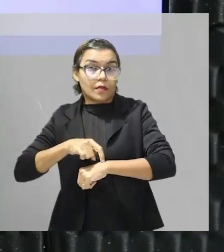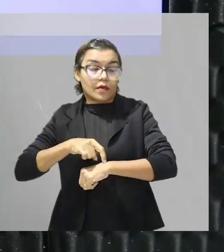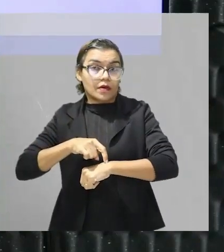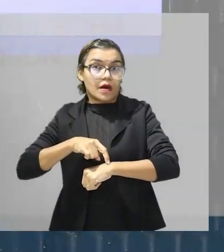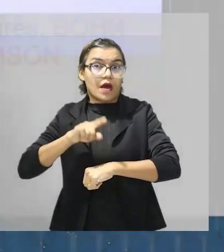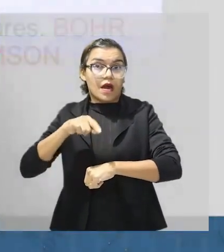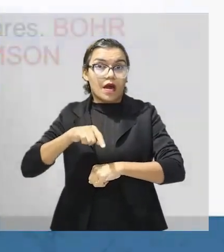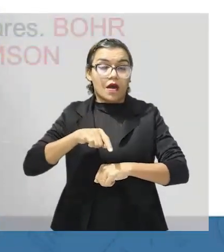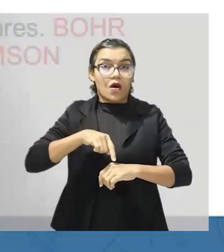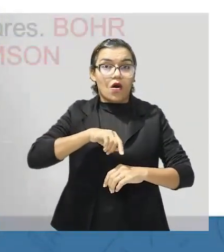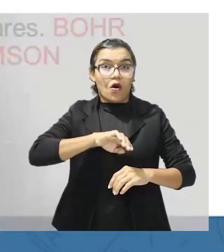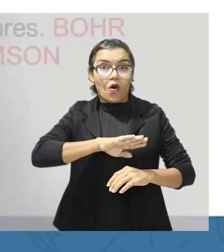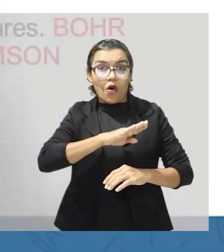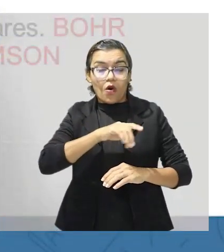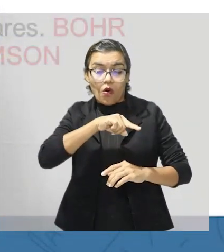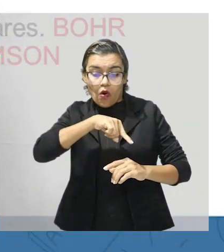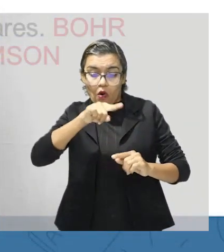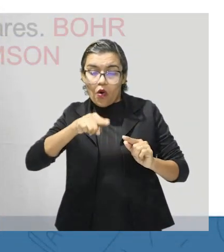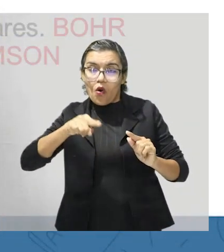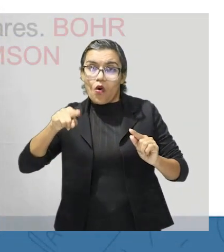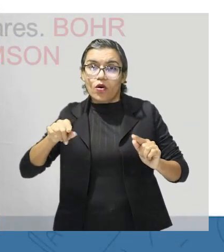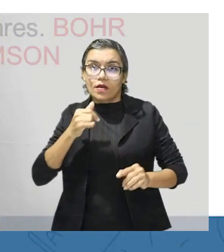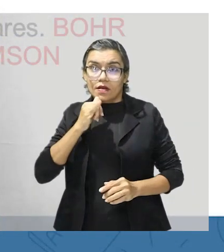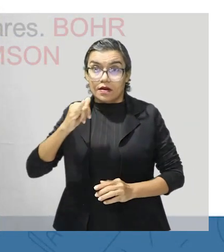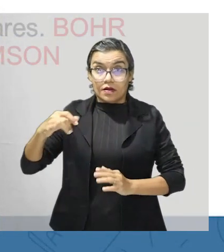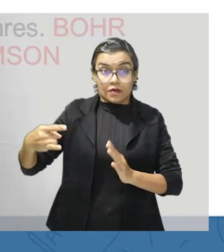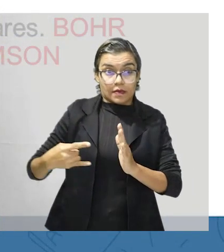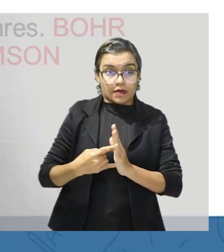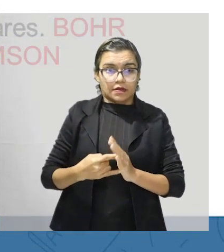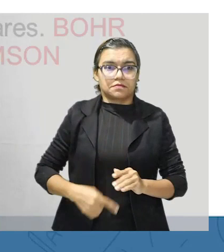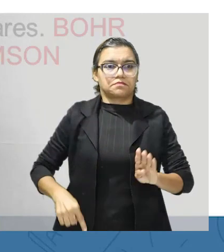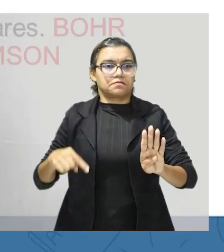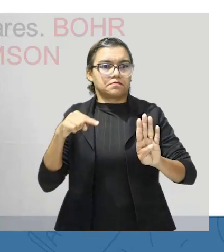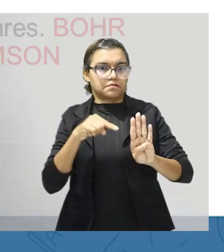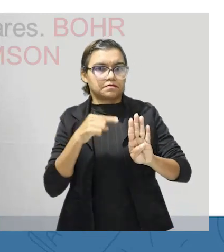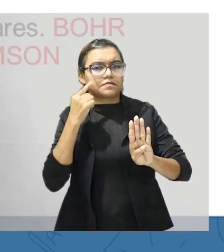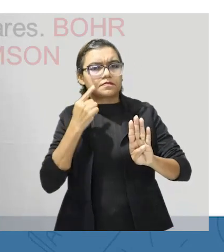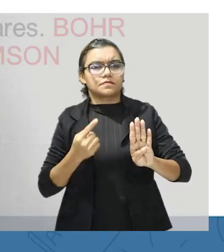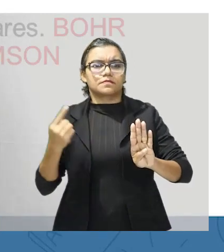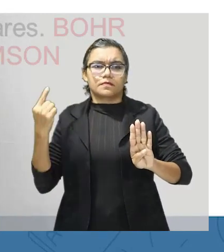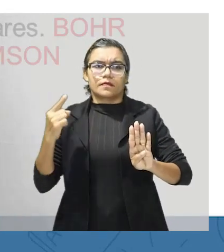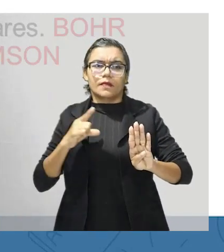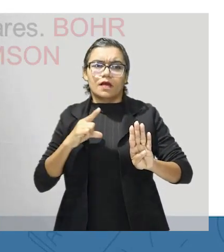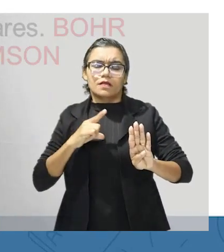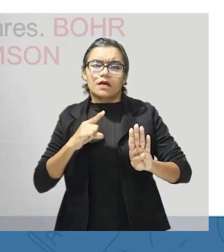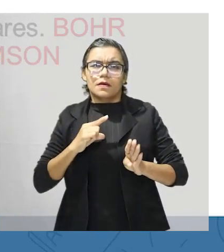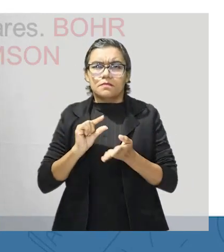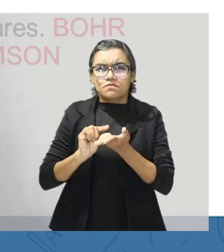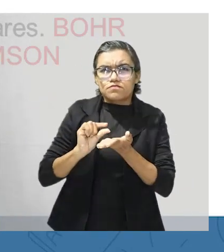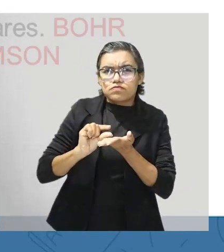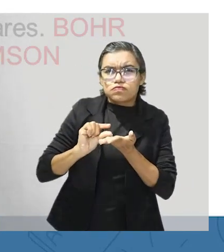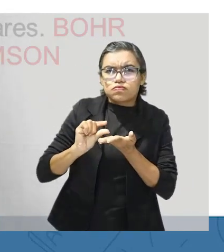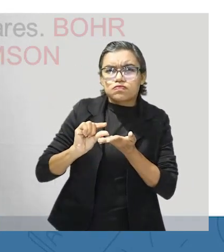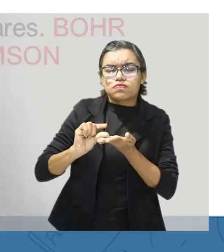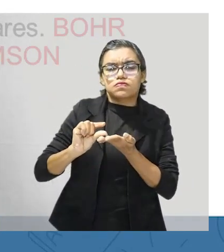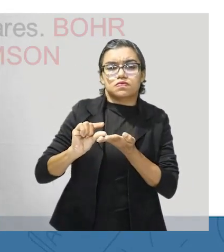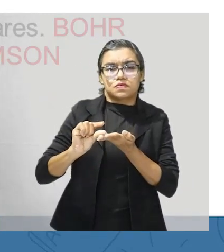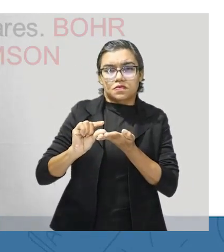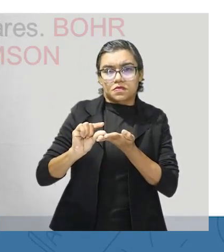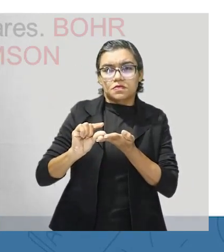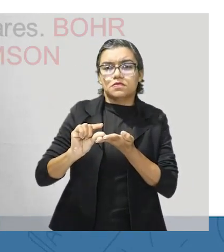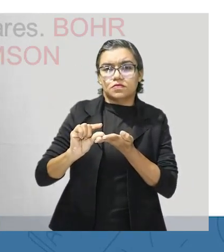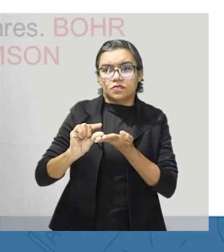eletromagnética B toda matéria é formada por partículas extremamente pequenas essa fala